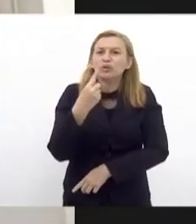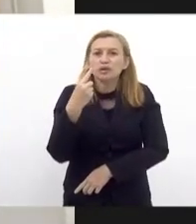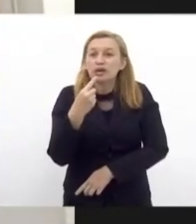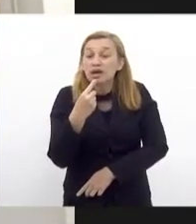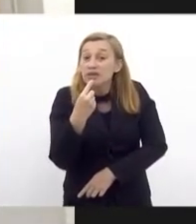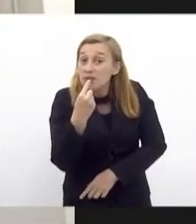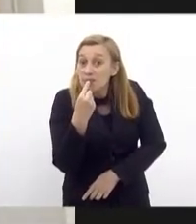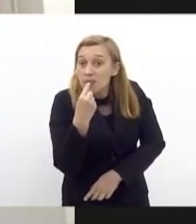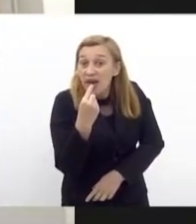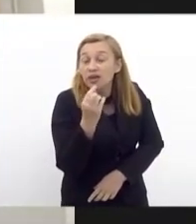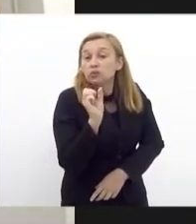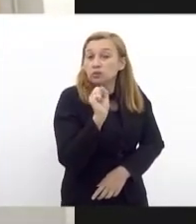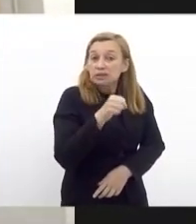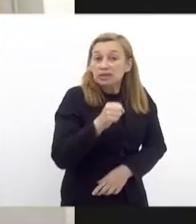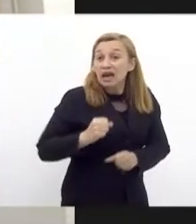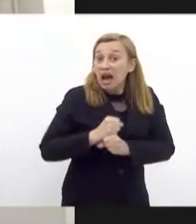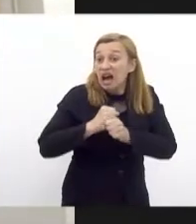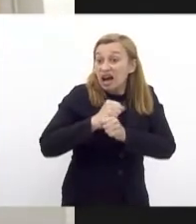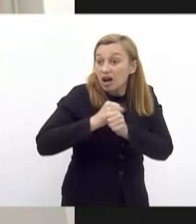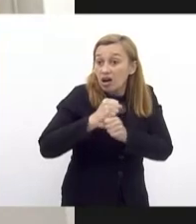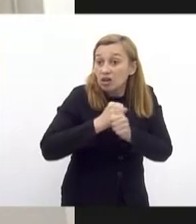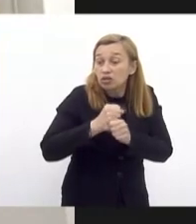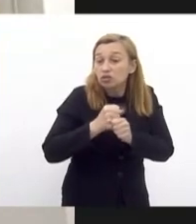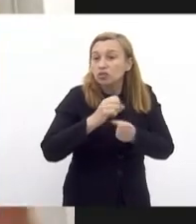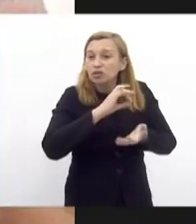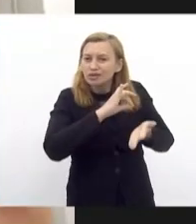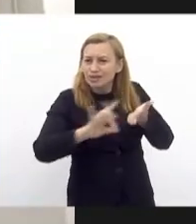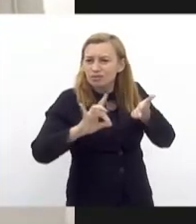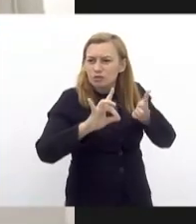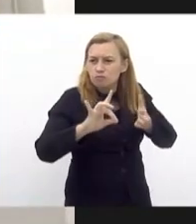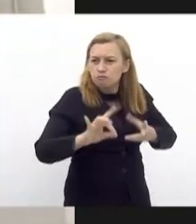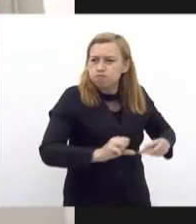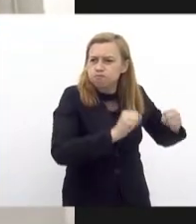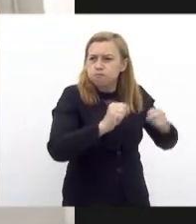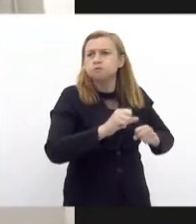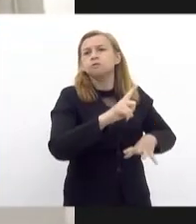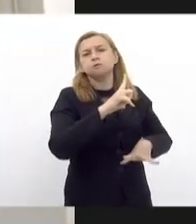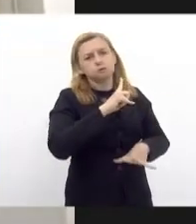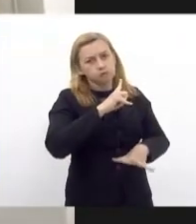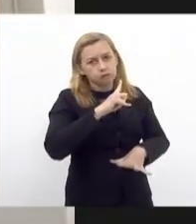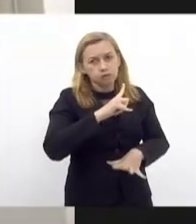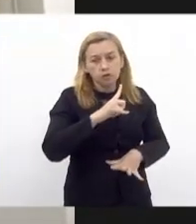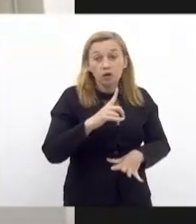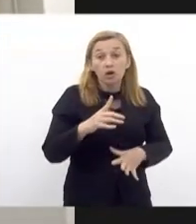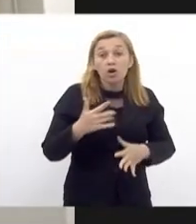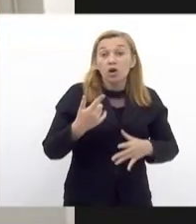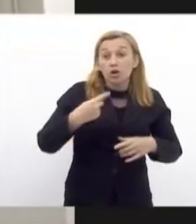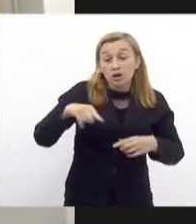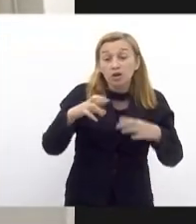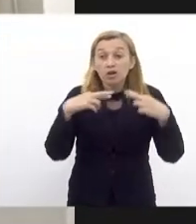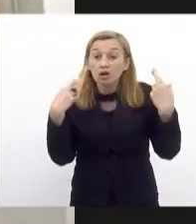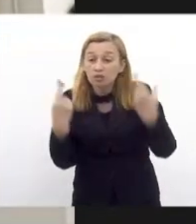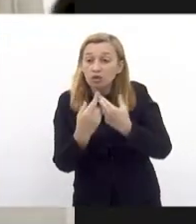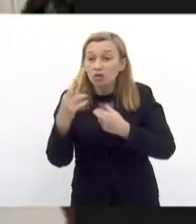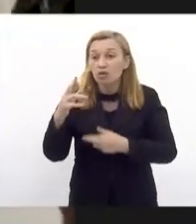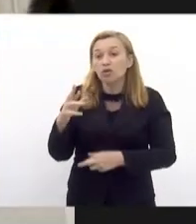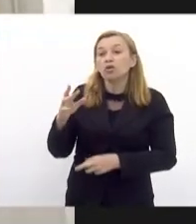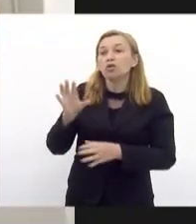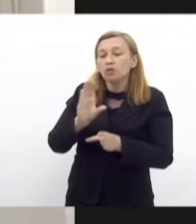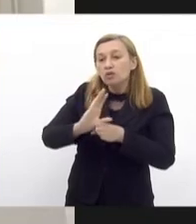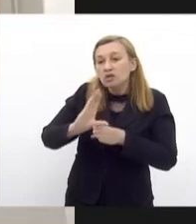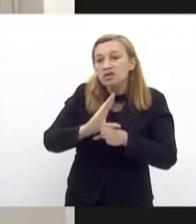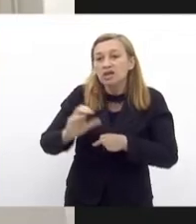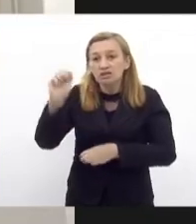perto e há muitos anos os inimigos poderosos que nós temos. Eu participava de reunião do CONFAZ, do Conselho